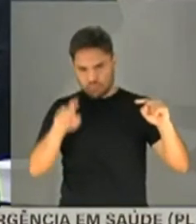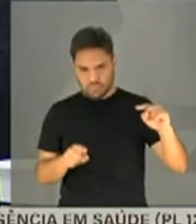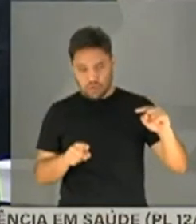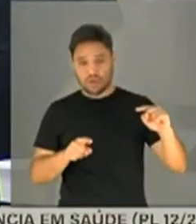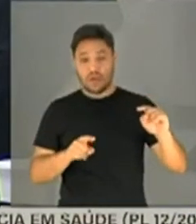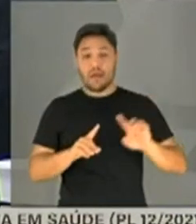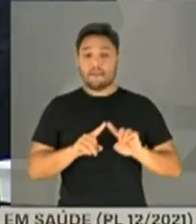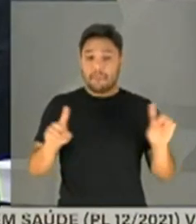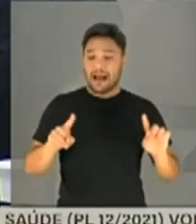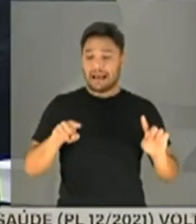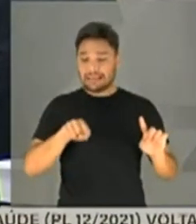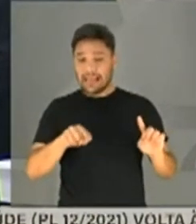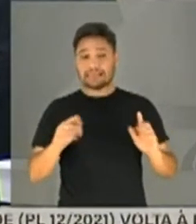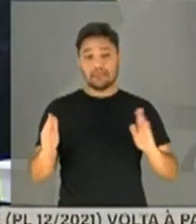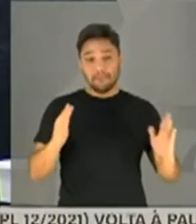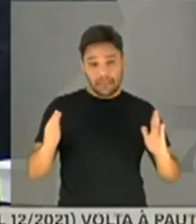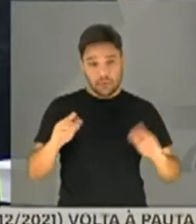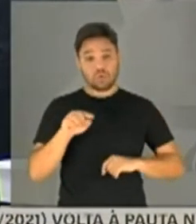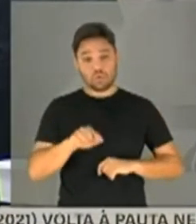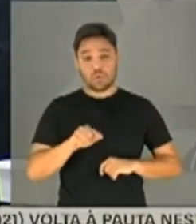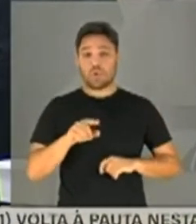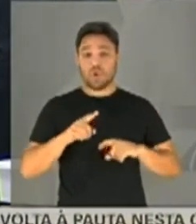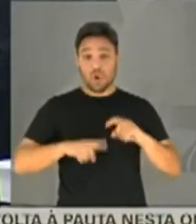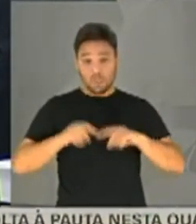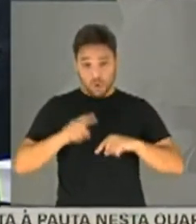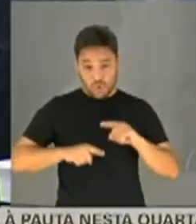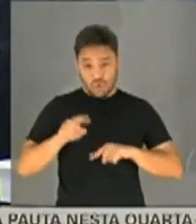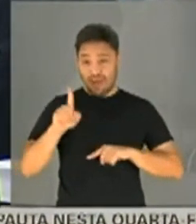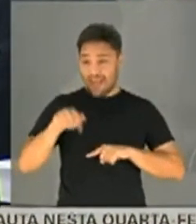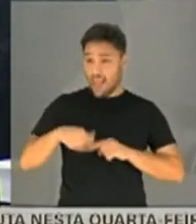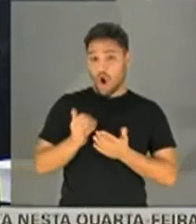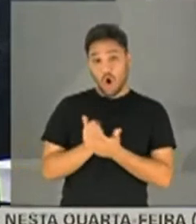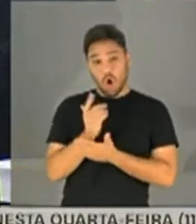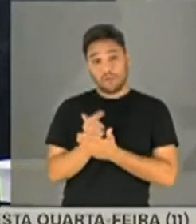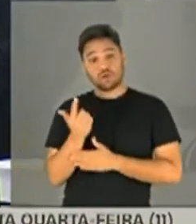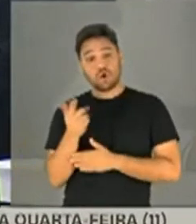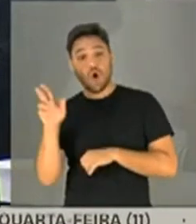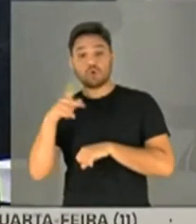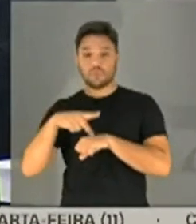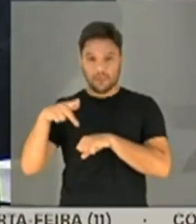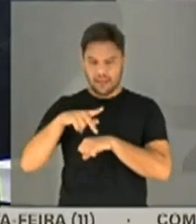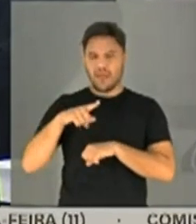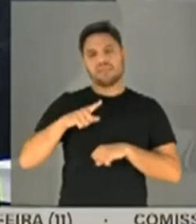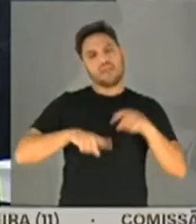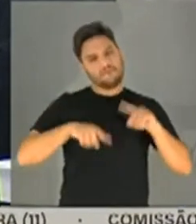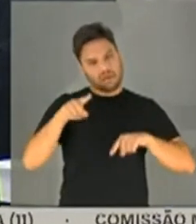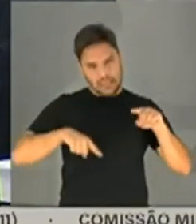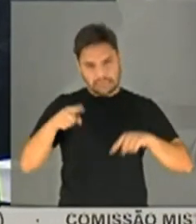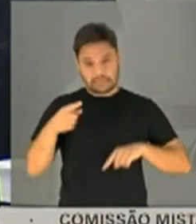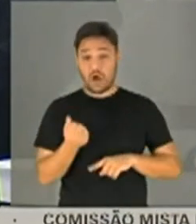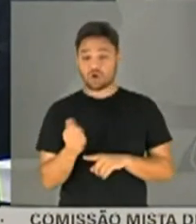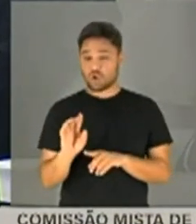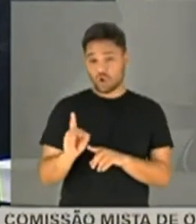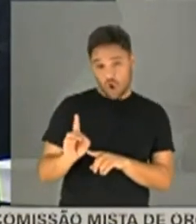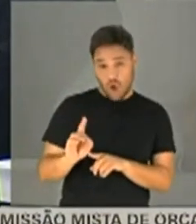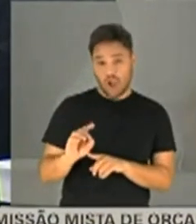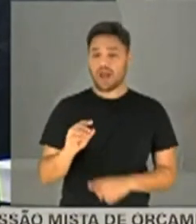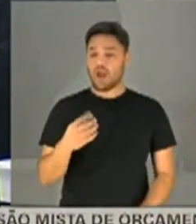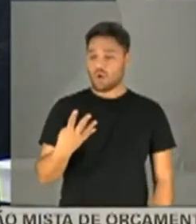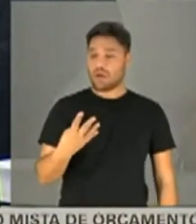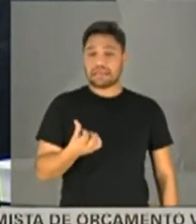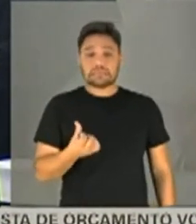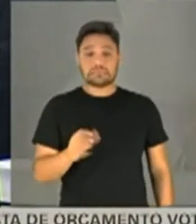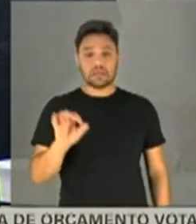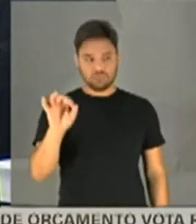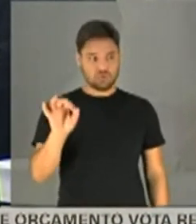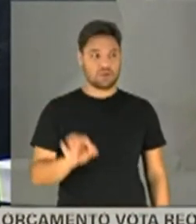senador, nós somos um produto que a matéria-prima nossa é importada. Houve uma variação cambial nesse período em torno de